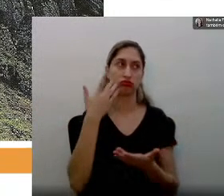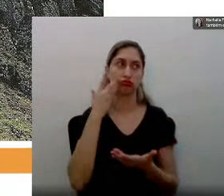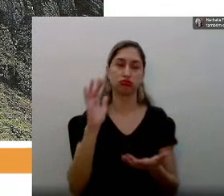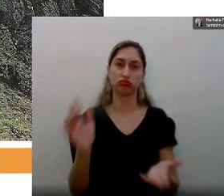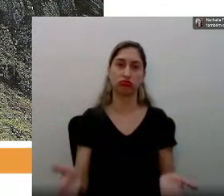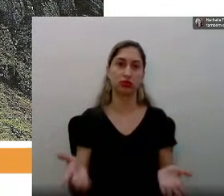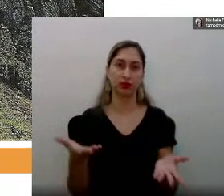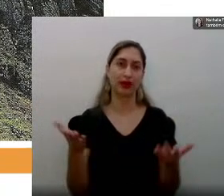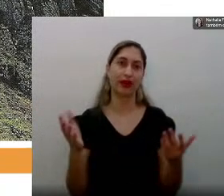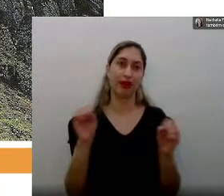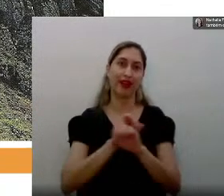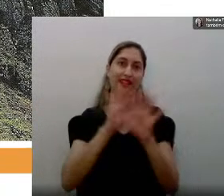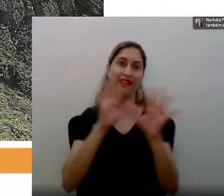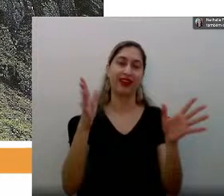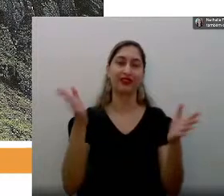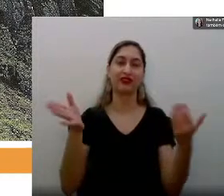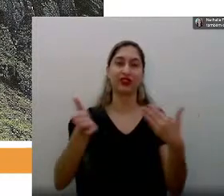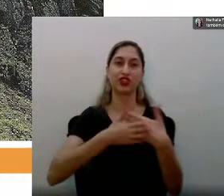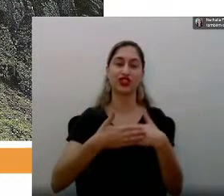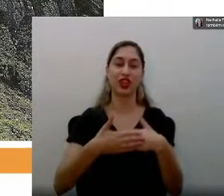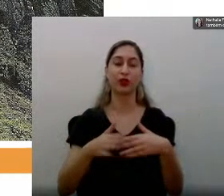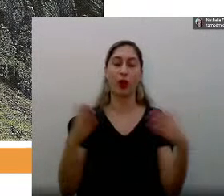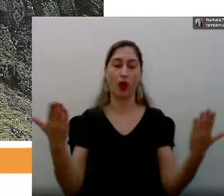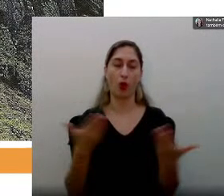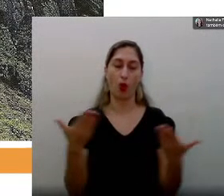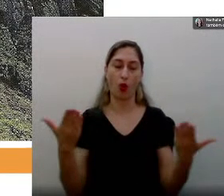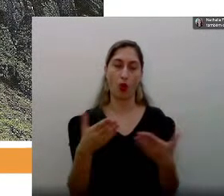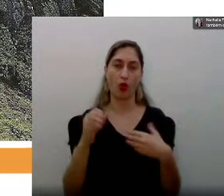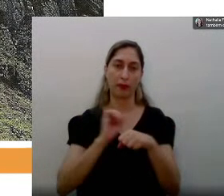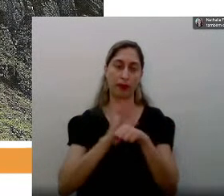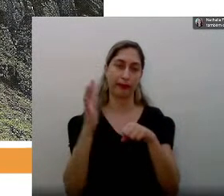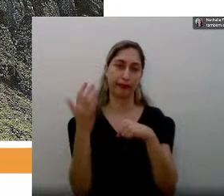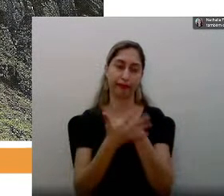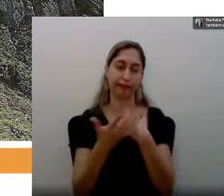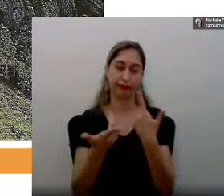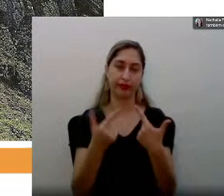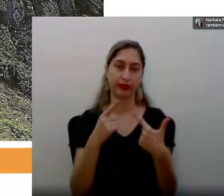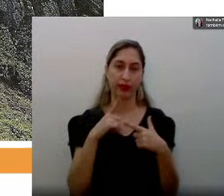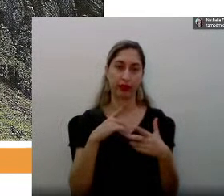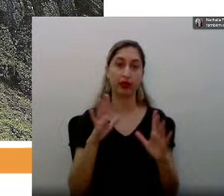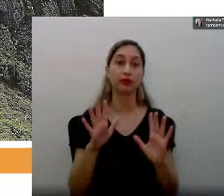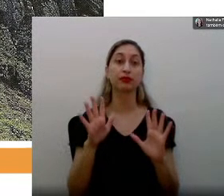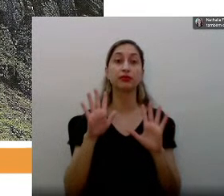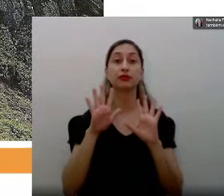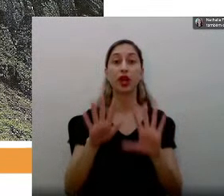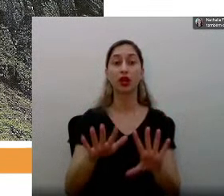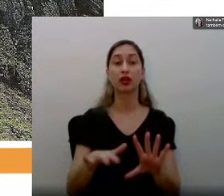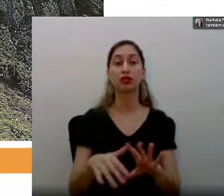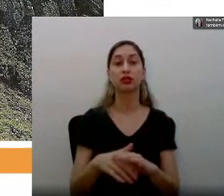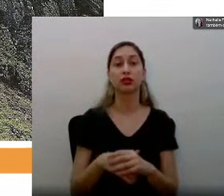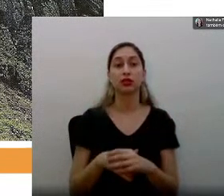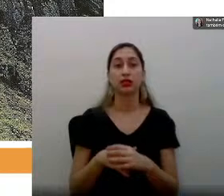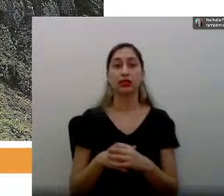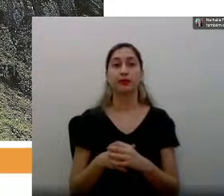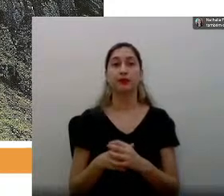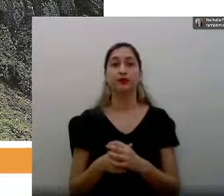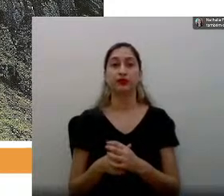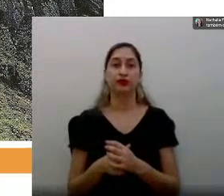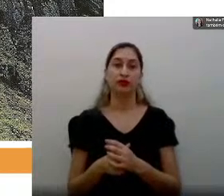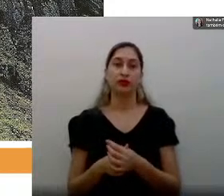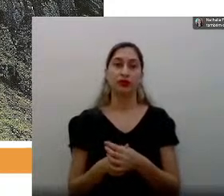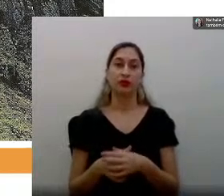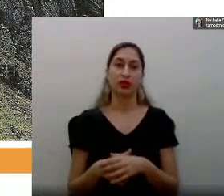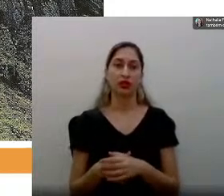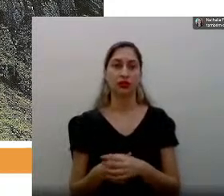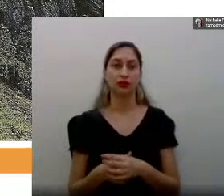o obviamente eu fiz tá atendendo ninguém né que tá você tá fechado né ah só lembrando que o